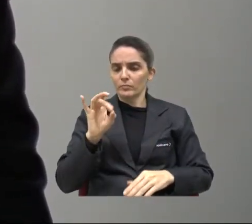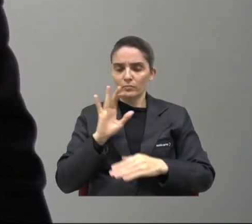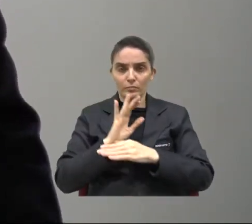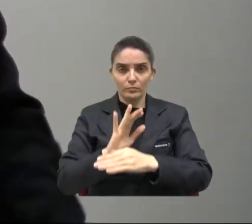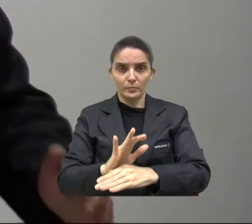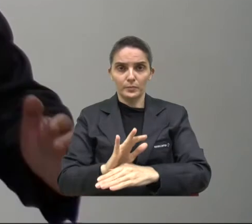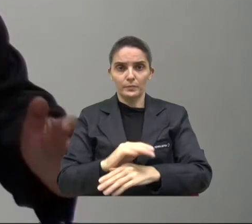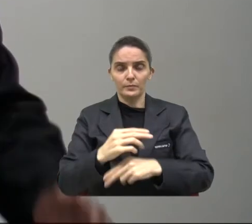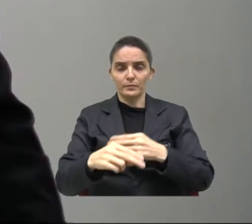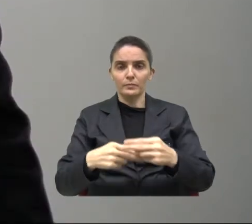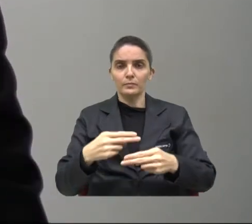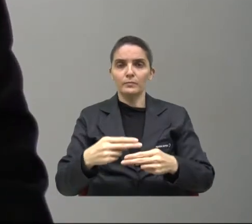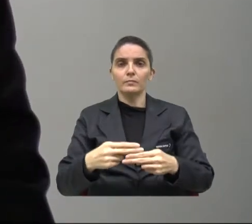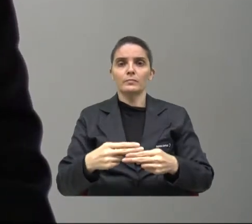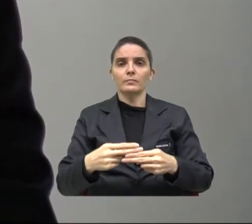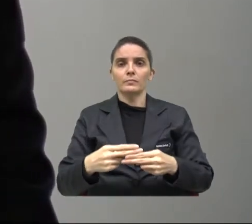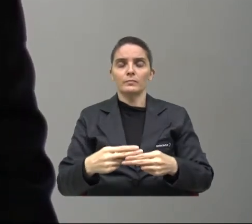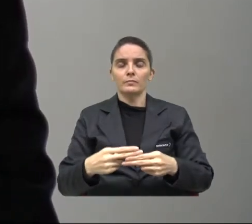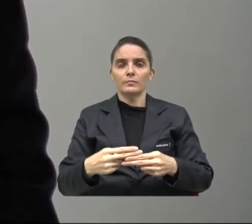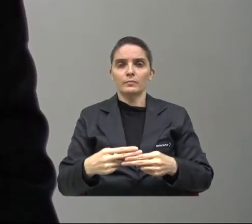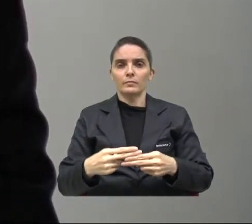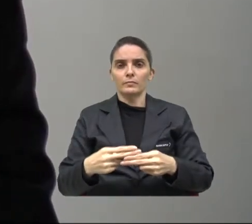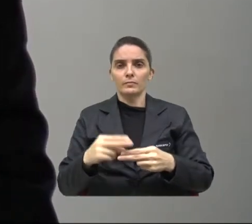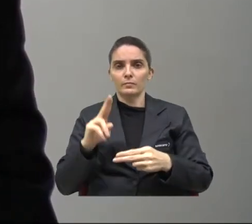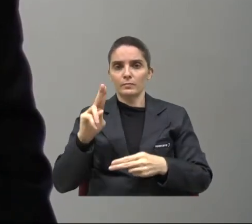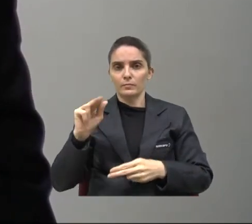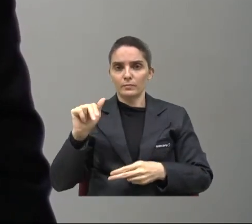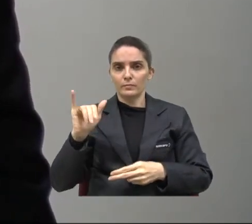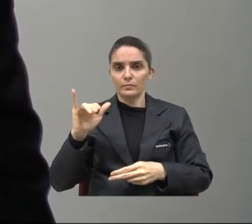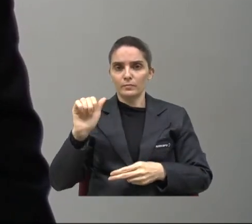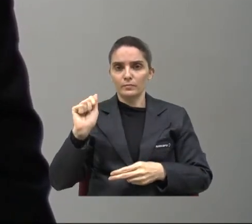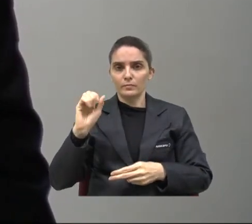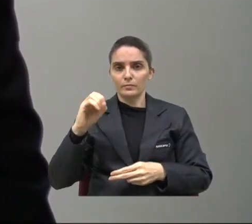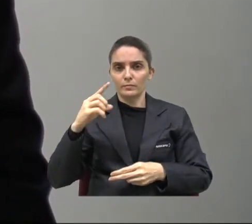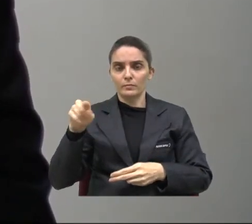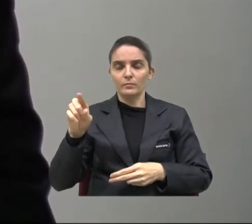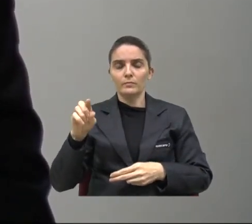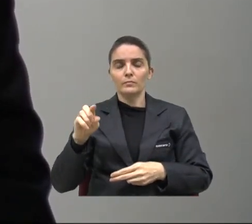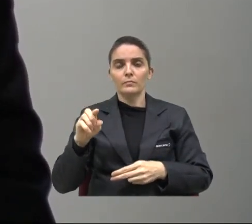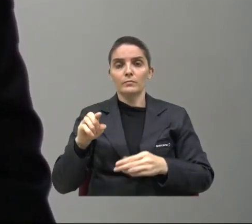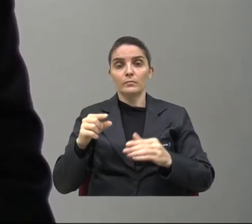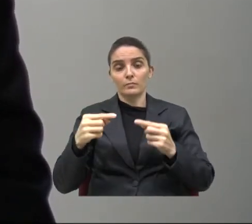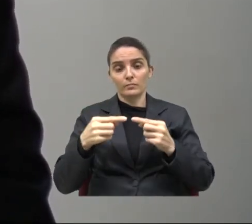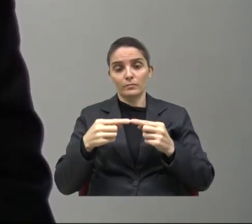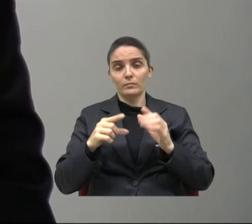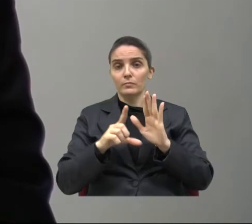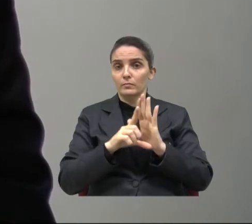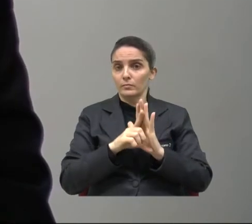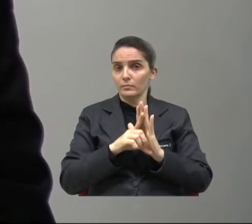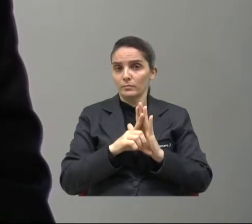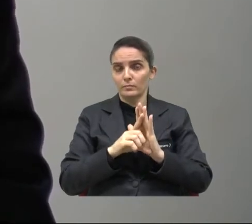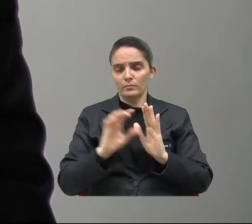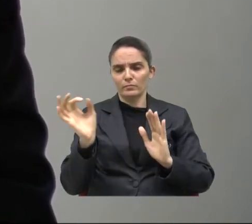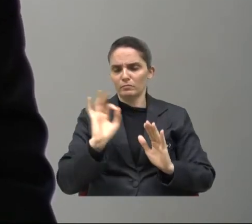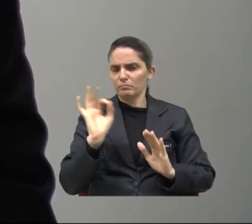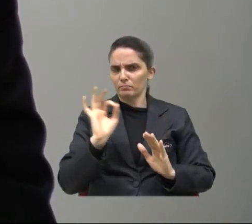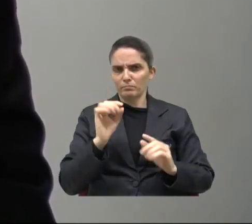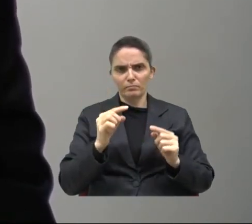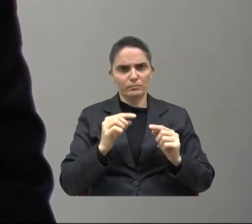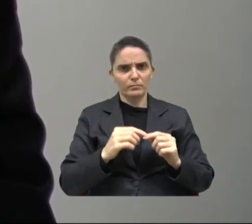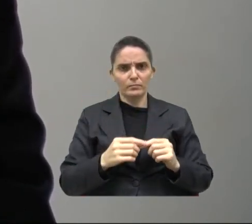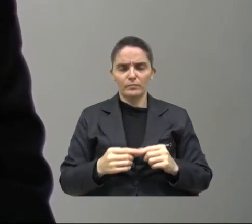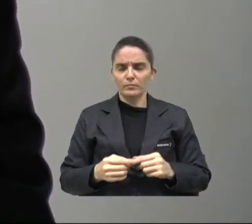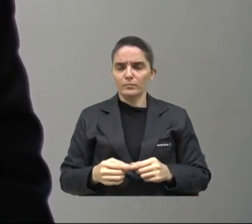por isso que o funcionamento da União perante a lei não tem nada a ver com o novo empreendimento que vai se instalar lá.